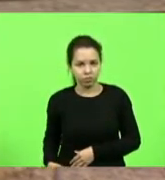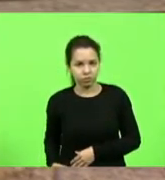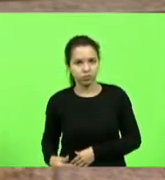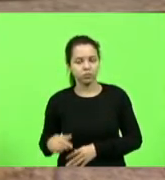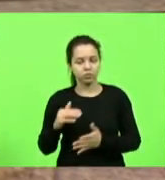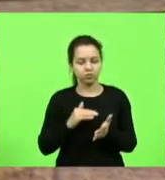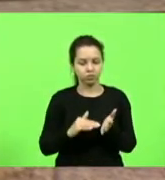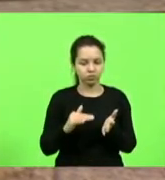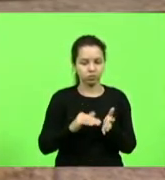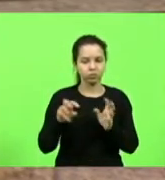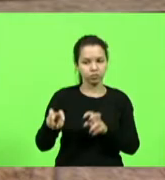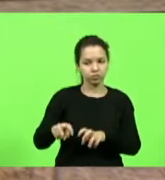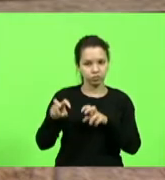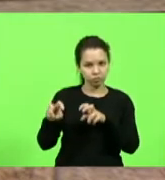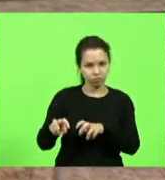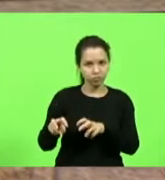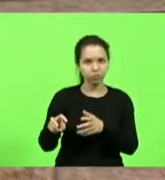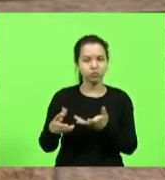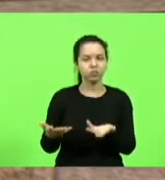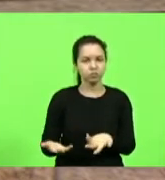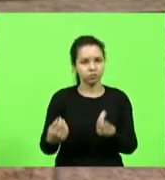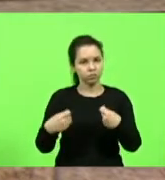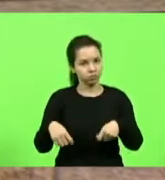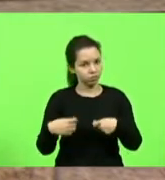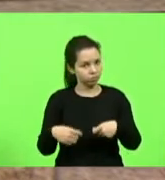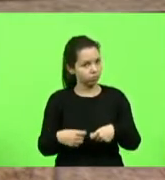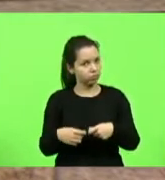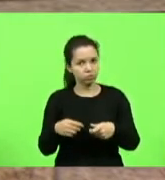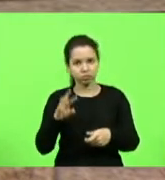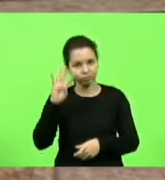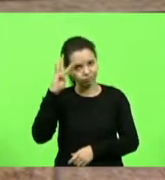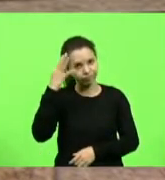Agricultura e dê cabo dessa solução, até porque a gente está vendo aí